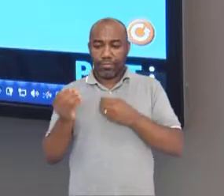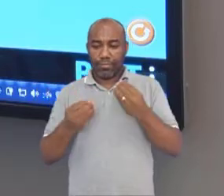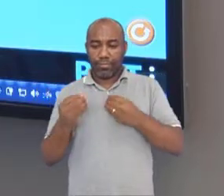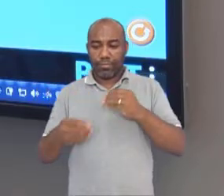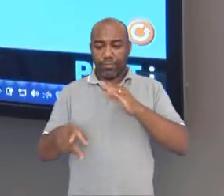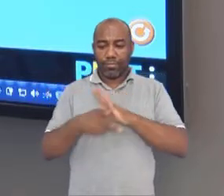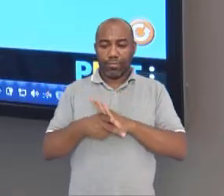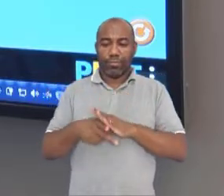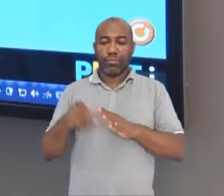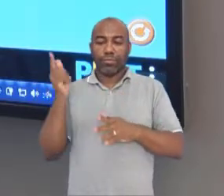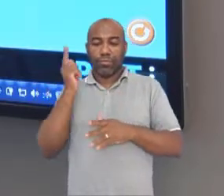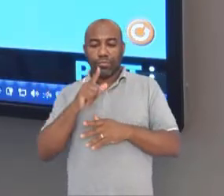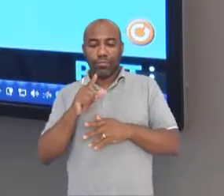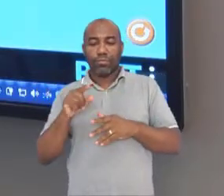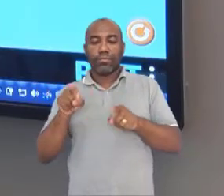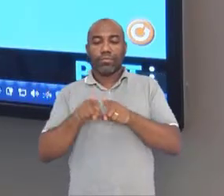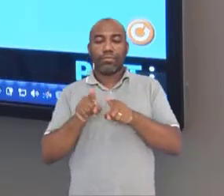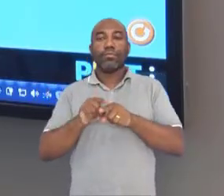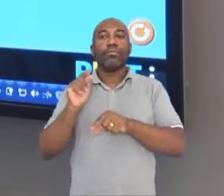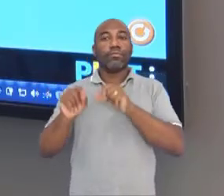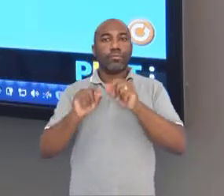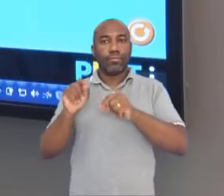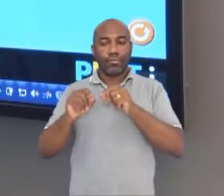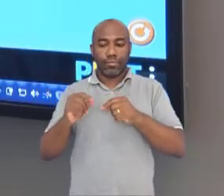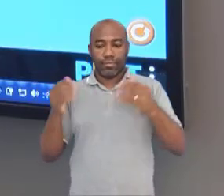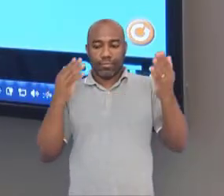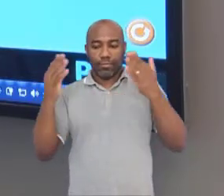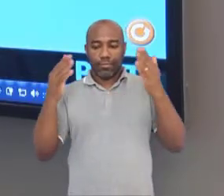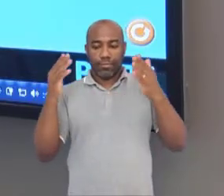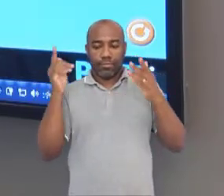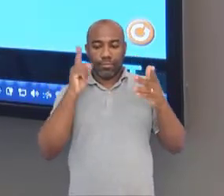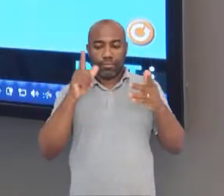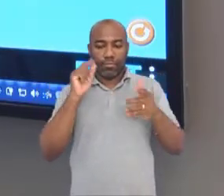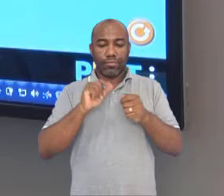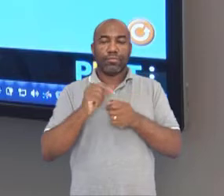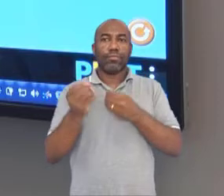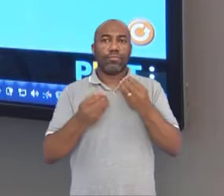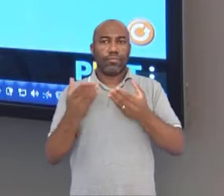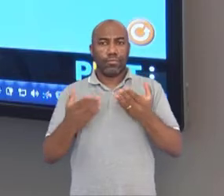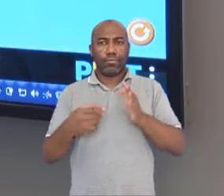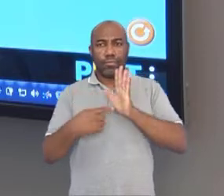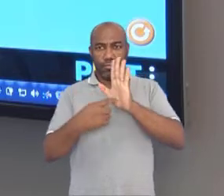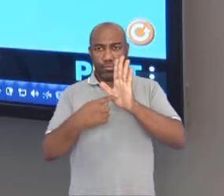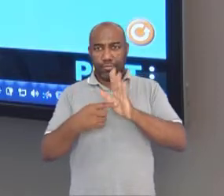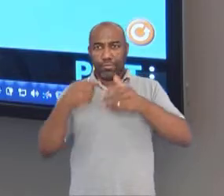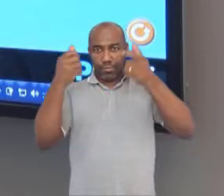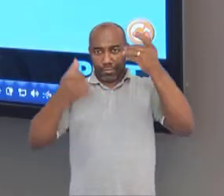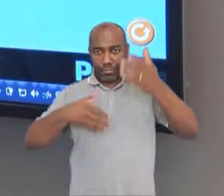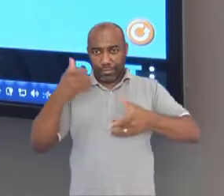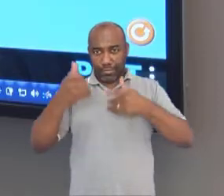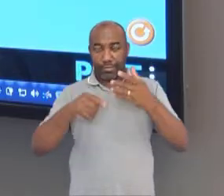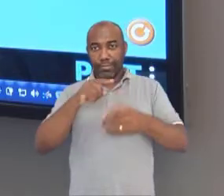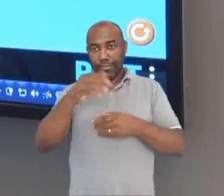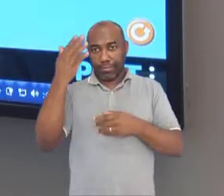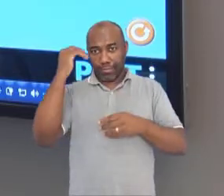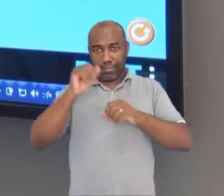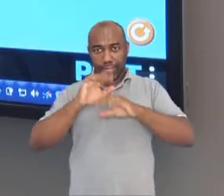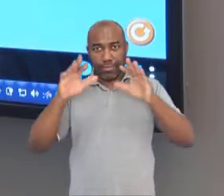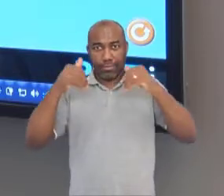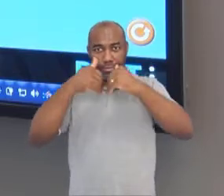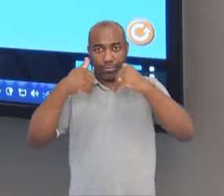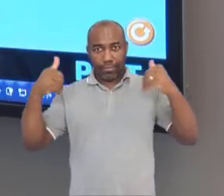circuito em paralelo, conflitando isso com a associação em série. Então é preciso que você saiba essas